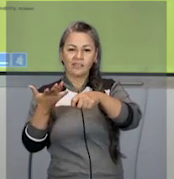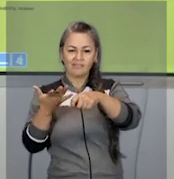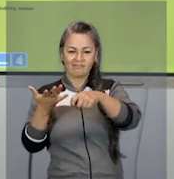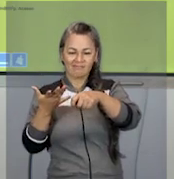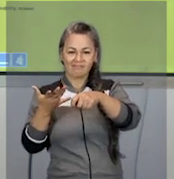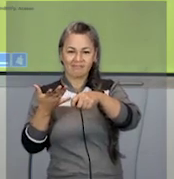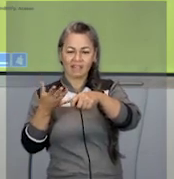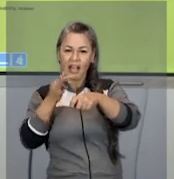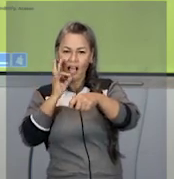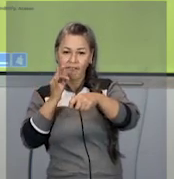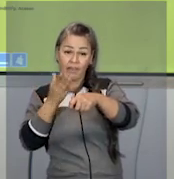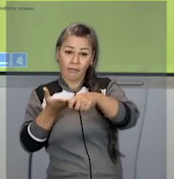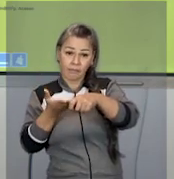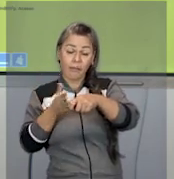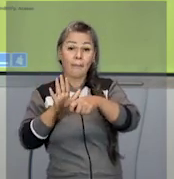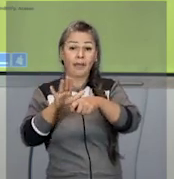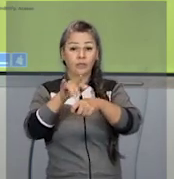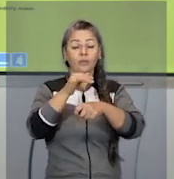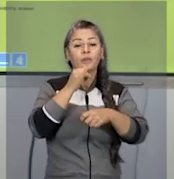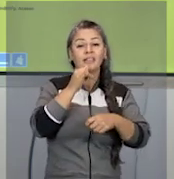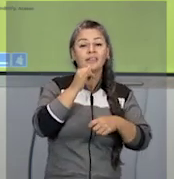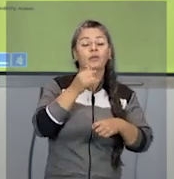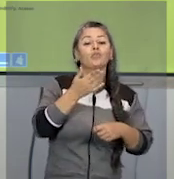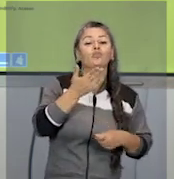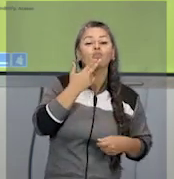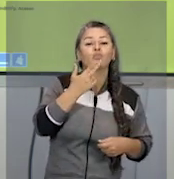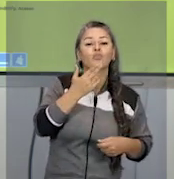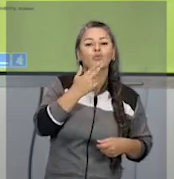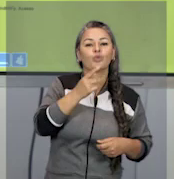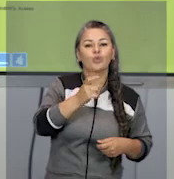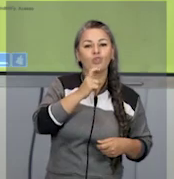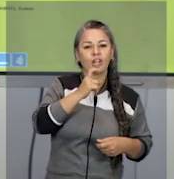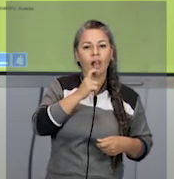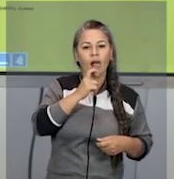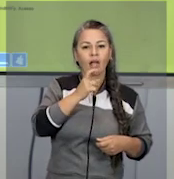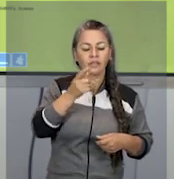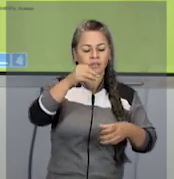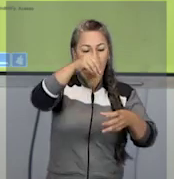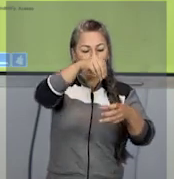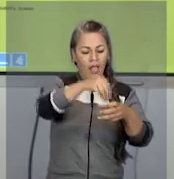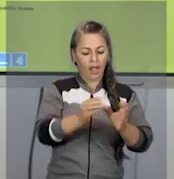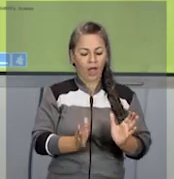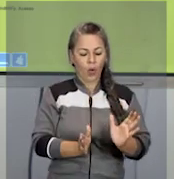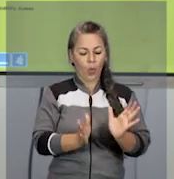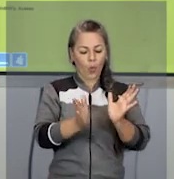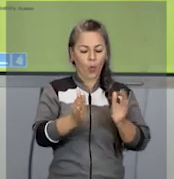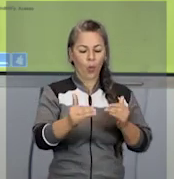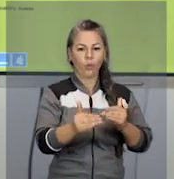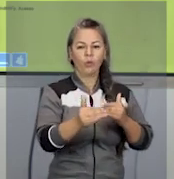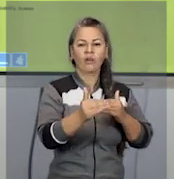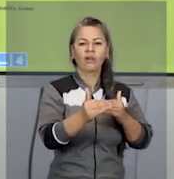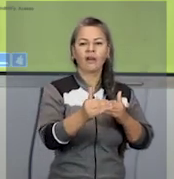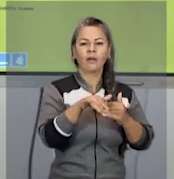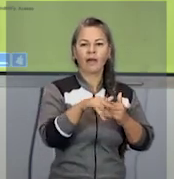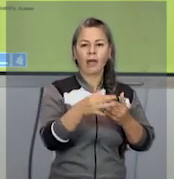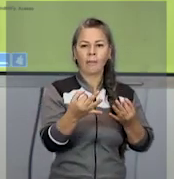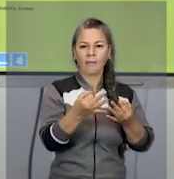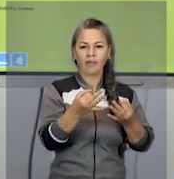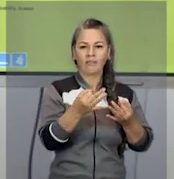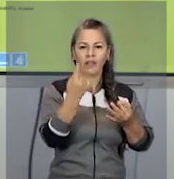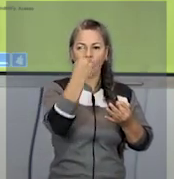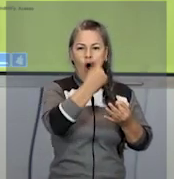você gostaria de beber. E o suco a mesma coisa, né? Então, eles não são perfeitos. A ideia aqui hoje